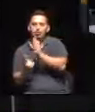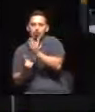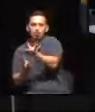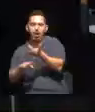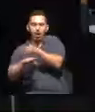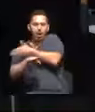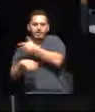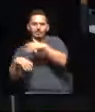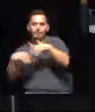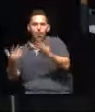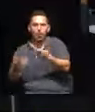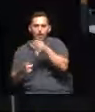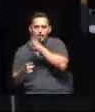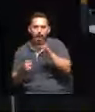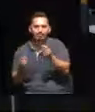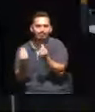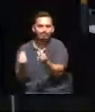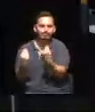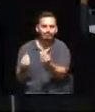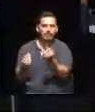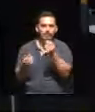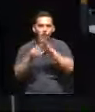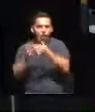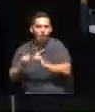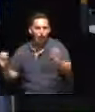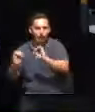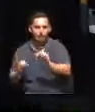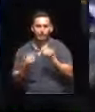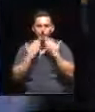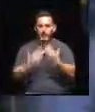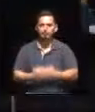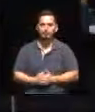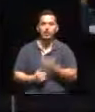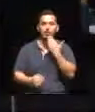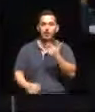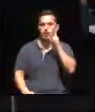termos práticos pode nem fazer grande sentido. Obrigada. Muito obrigada, Sra. Deputada.